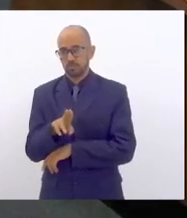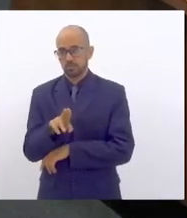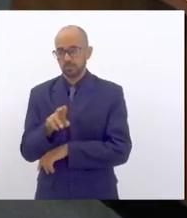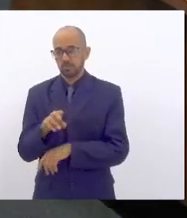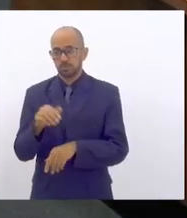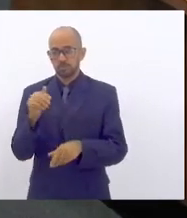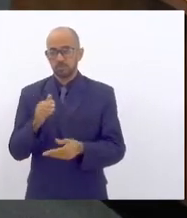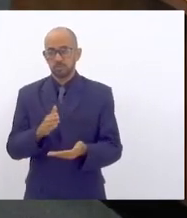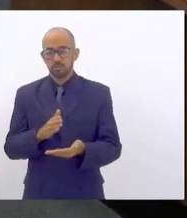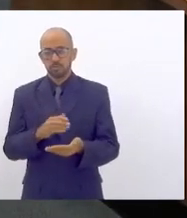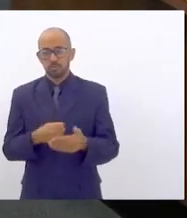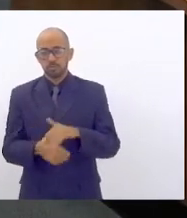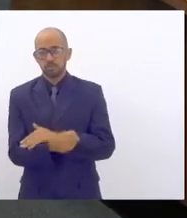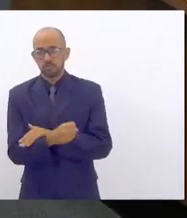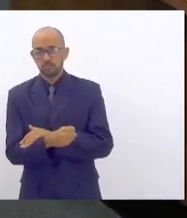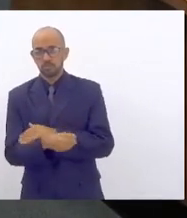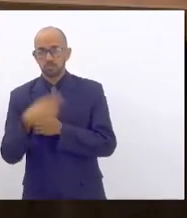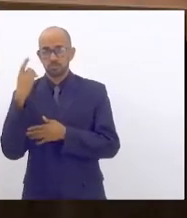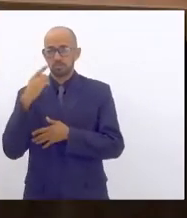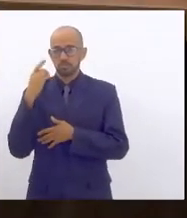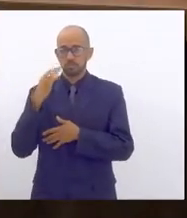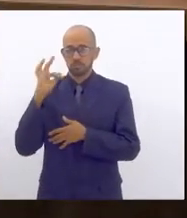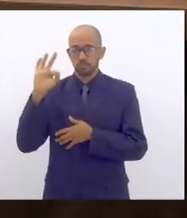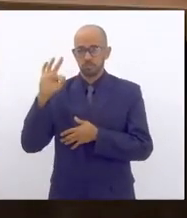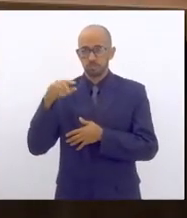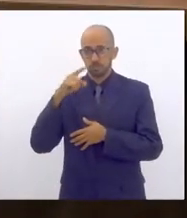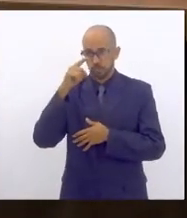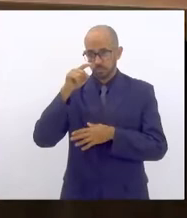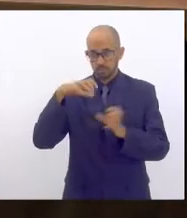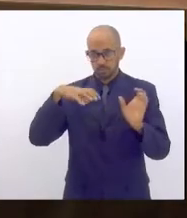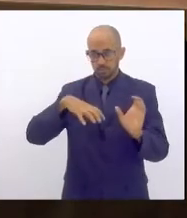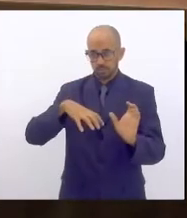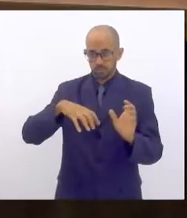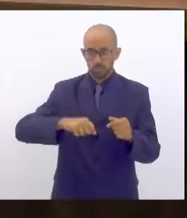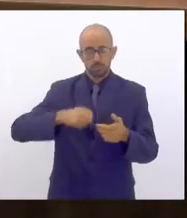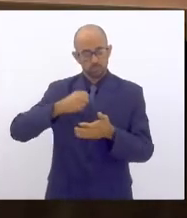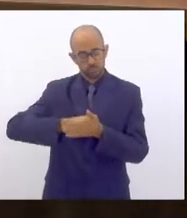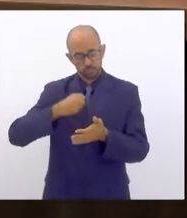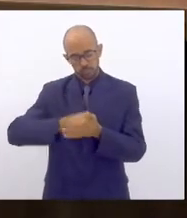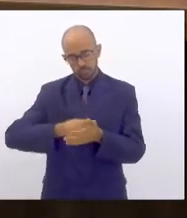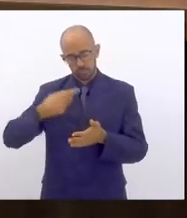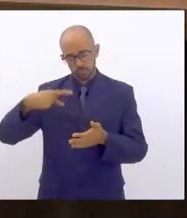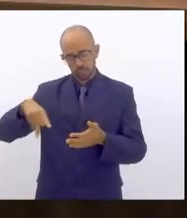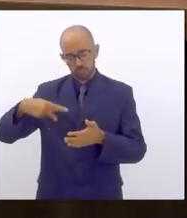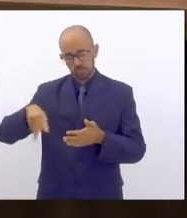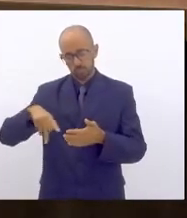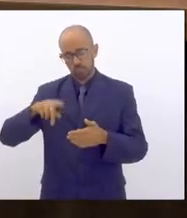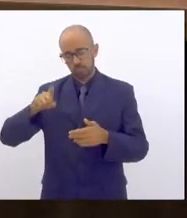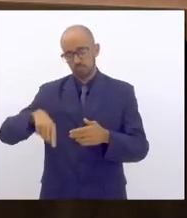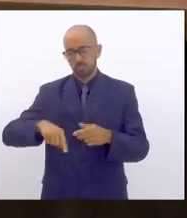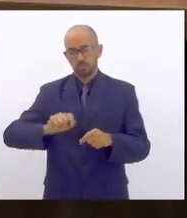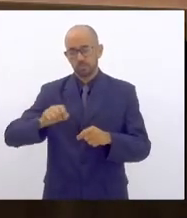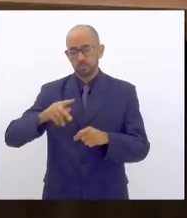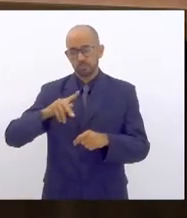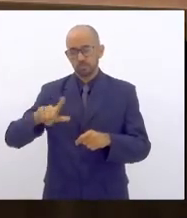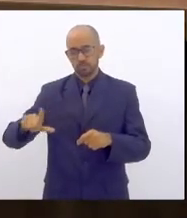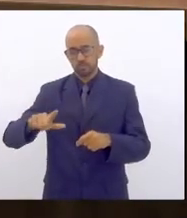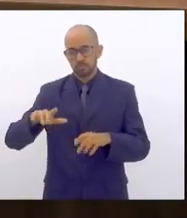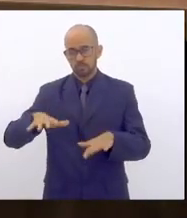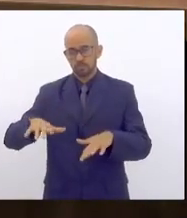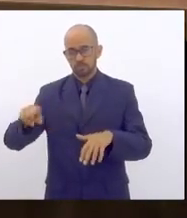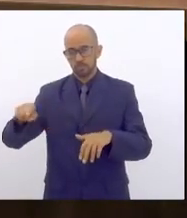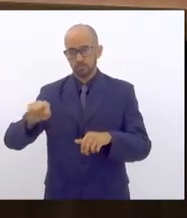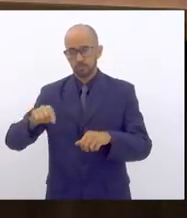eleito deputado federal. E na Câmara dos Deputados, a luta dele foi exatamente para que realmente um projeto de sua